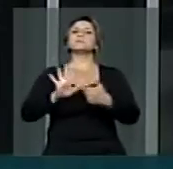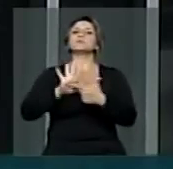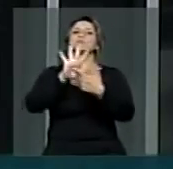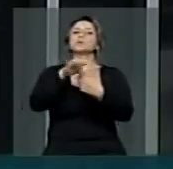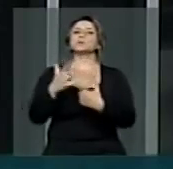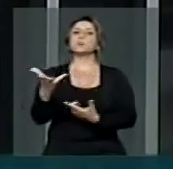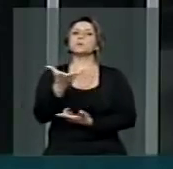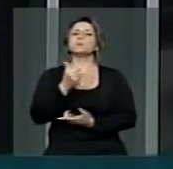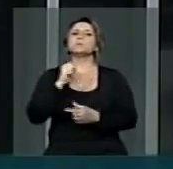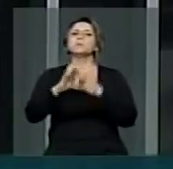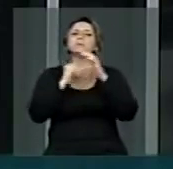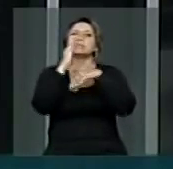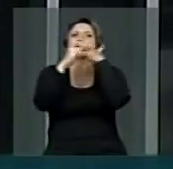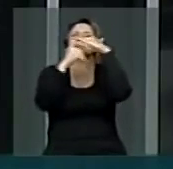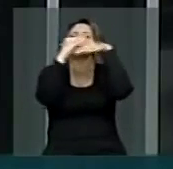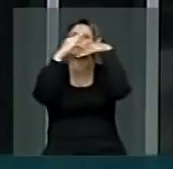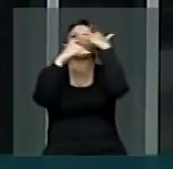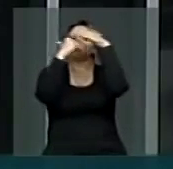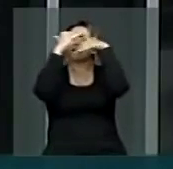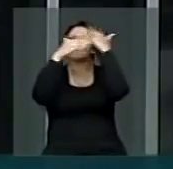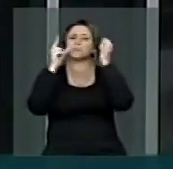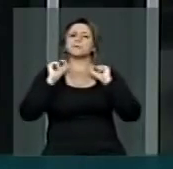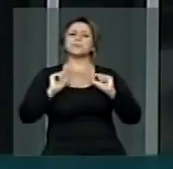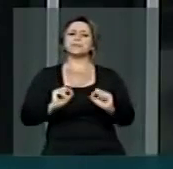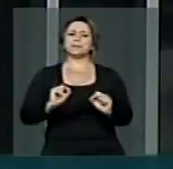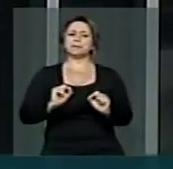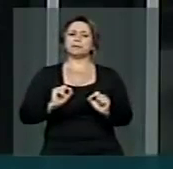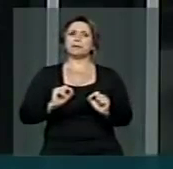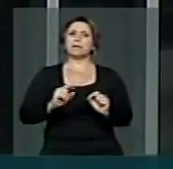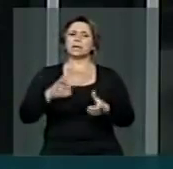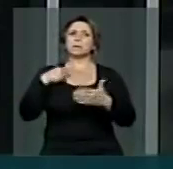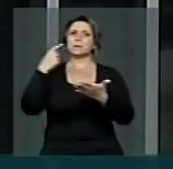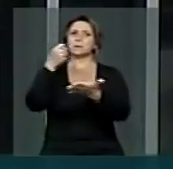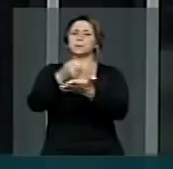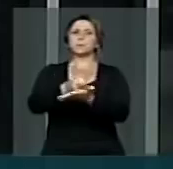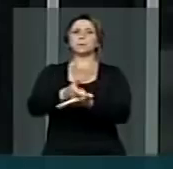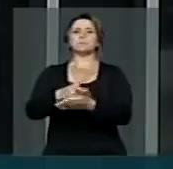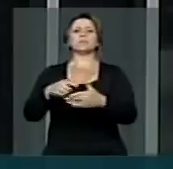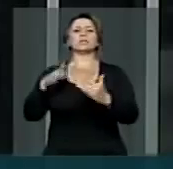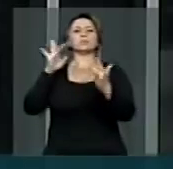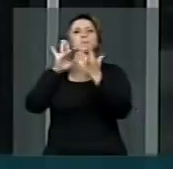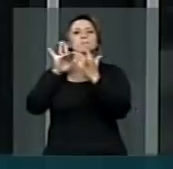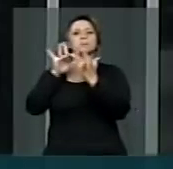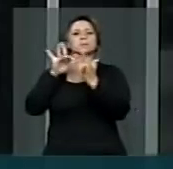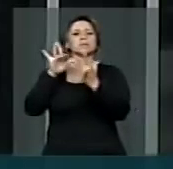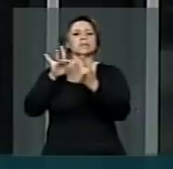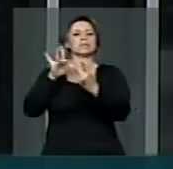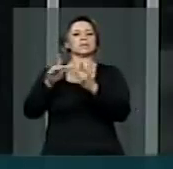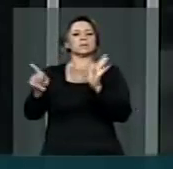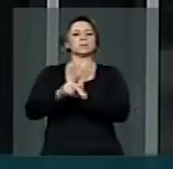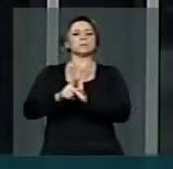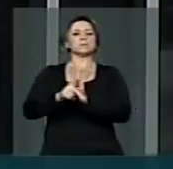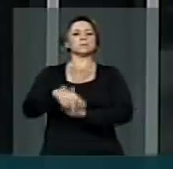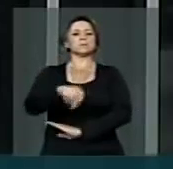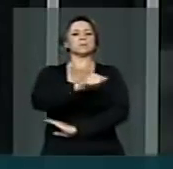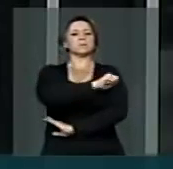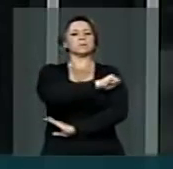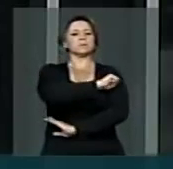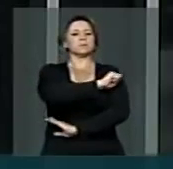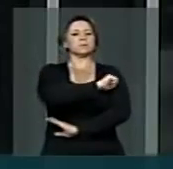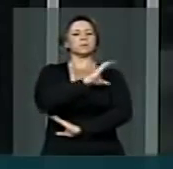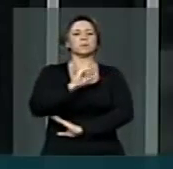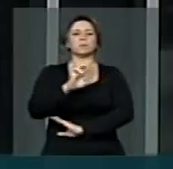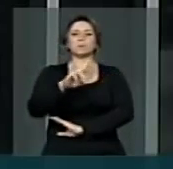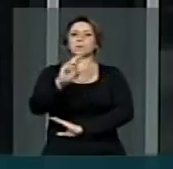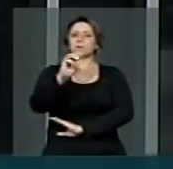extraordinário desempenho se assenta no que se pode chamar de aquisição direta pelo governo do produto vendido pela